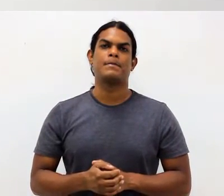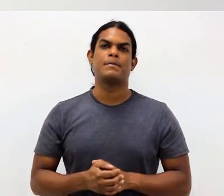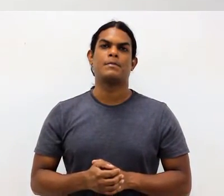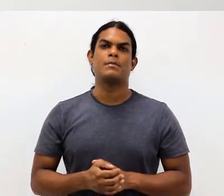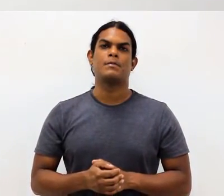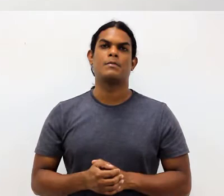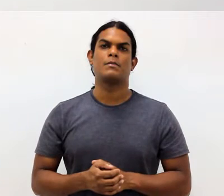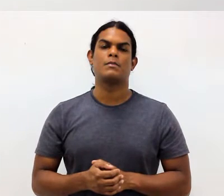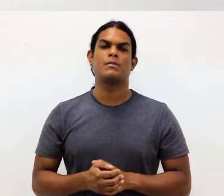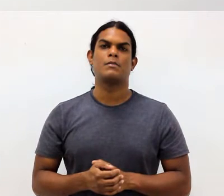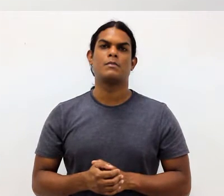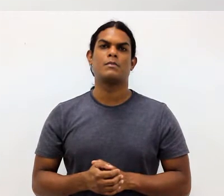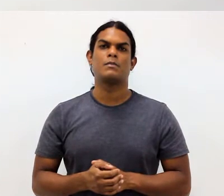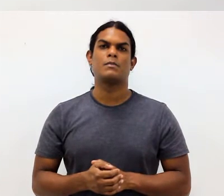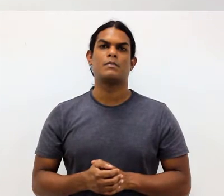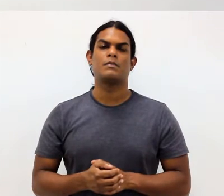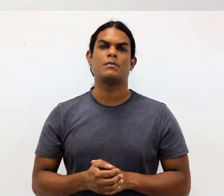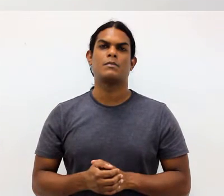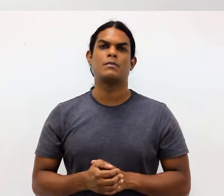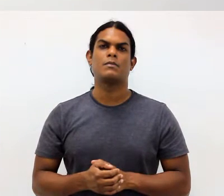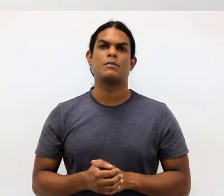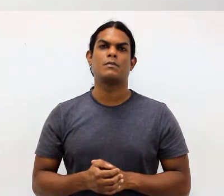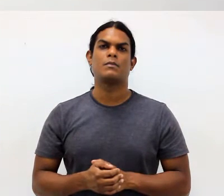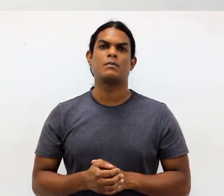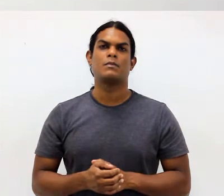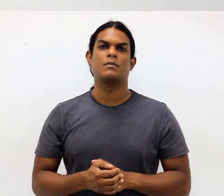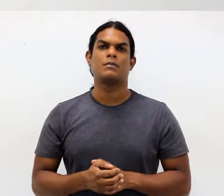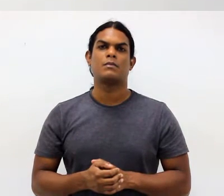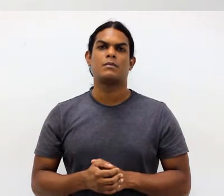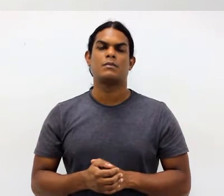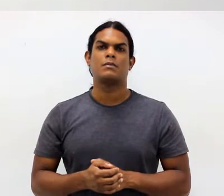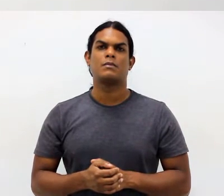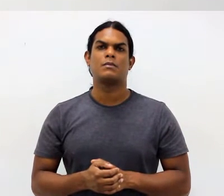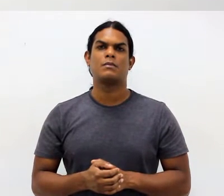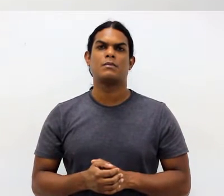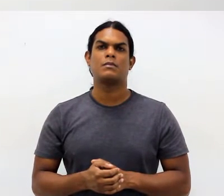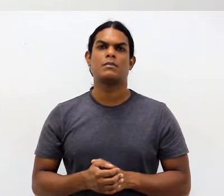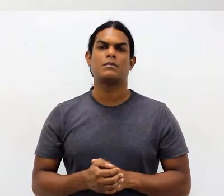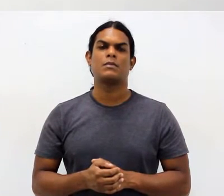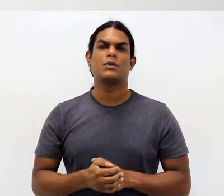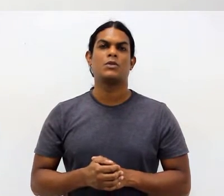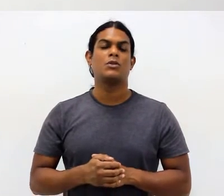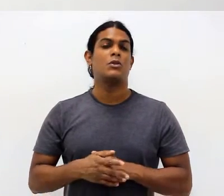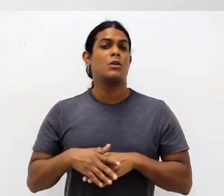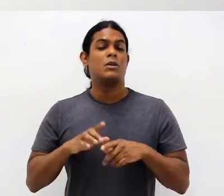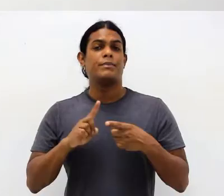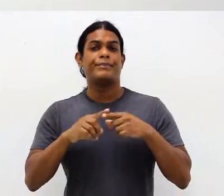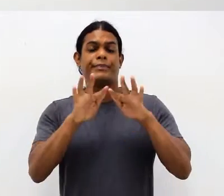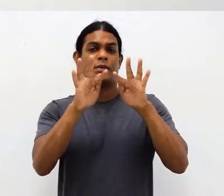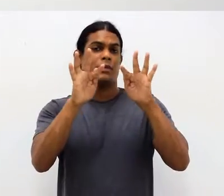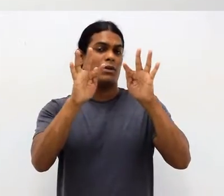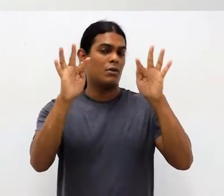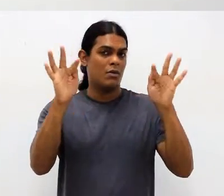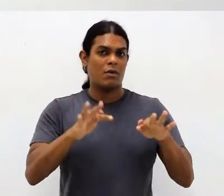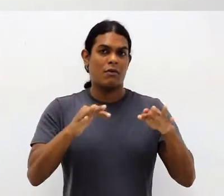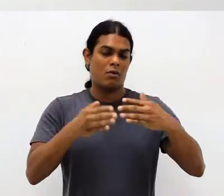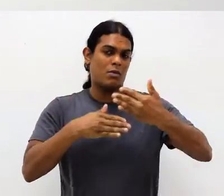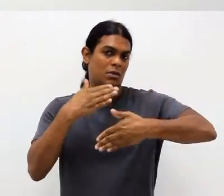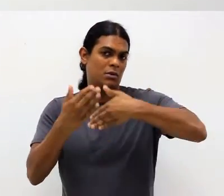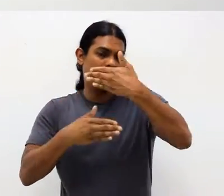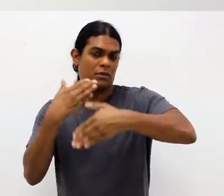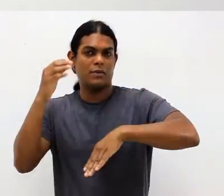usuários vão fazendo utilização daquilo e sinalizando que aquilo ali precisa ser aprimorado. e de toda forma é um processo de